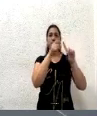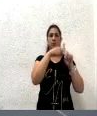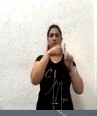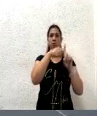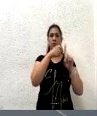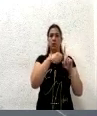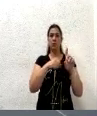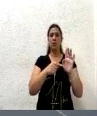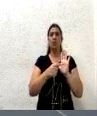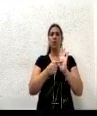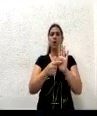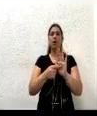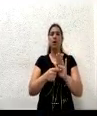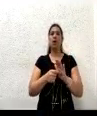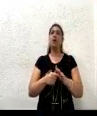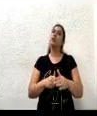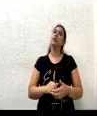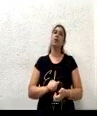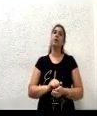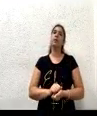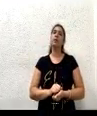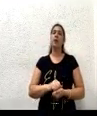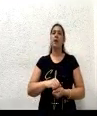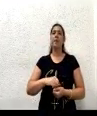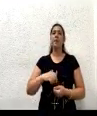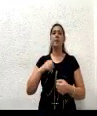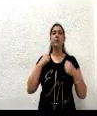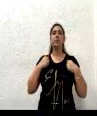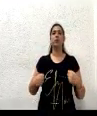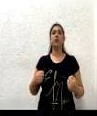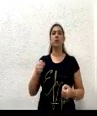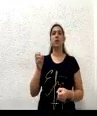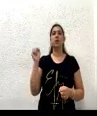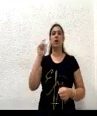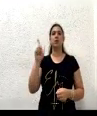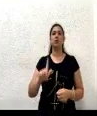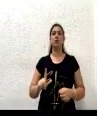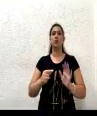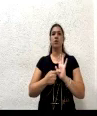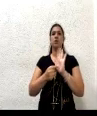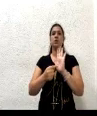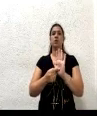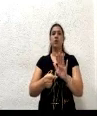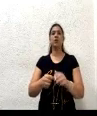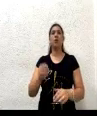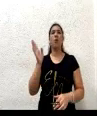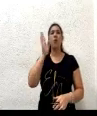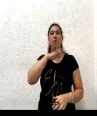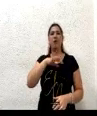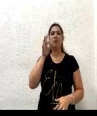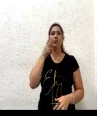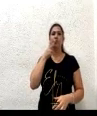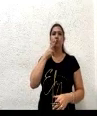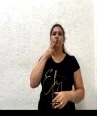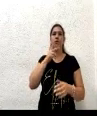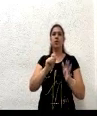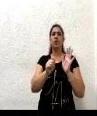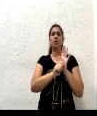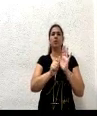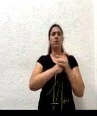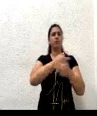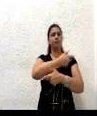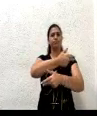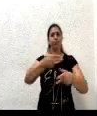campanha Agosto Azul, que visa divulgar os males do tabagismo, drogas e bebidas alcoólicas.